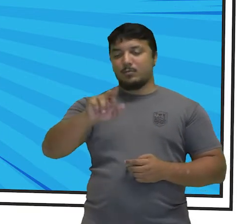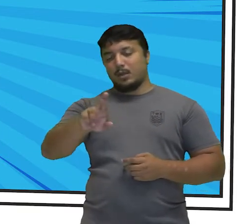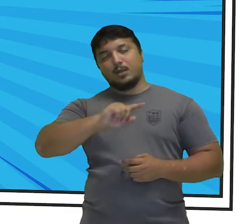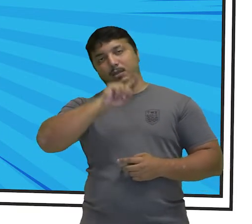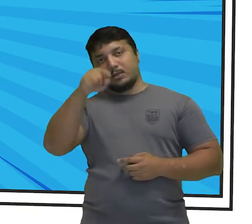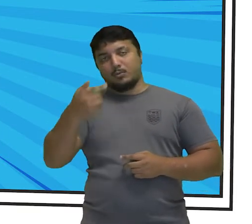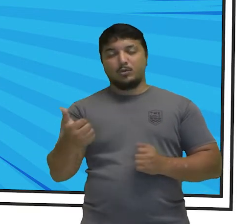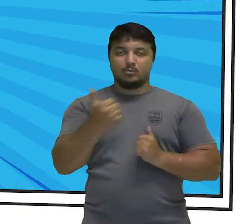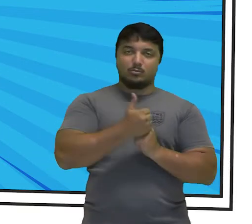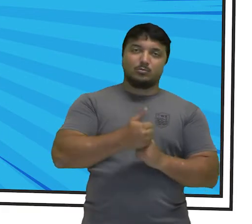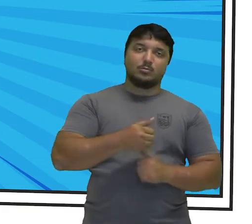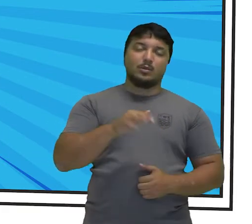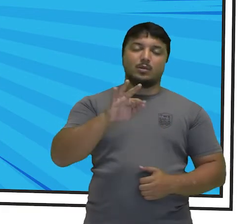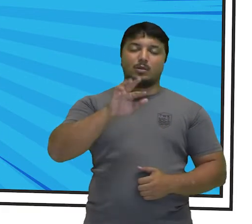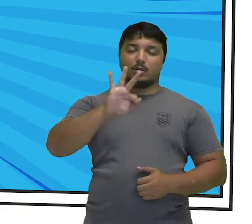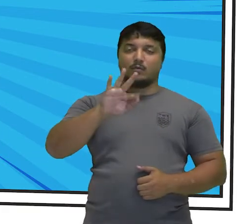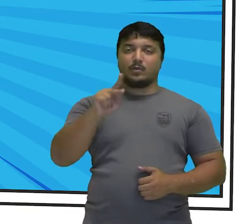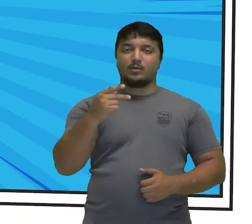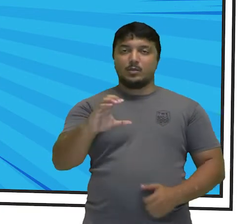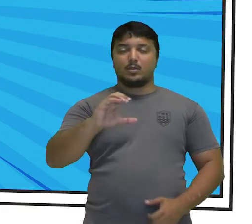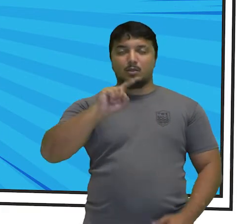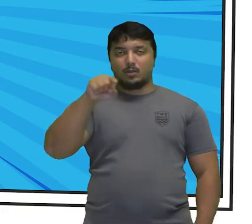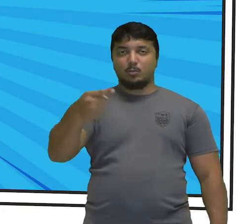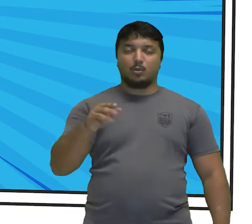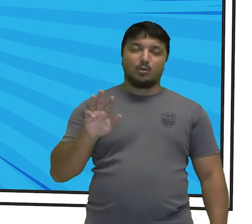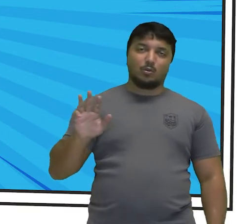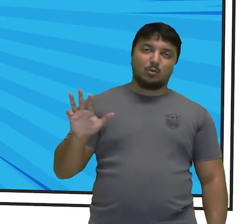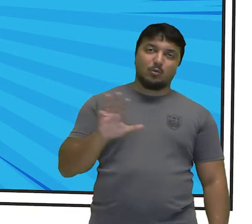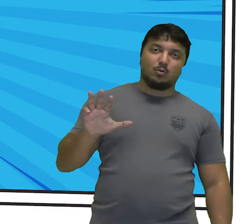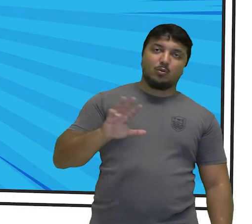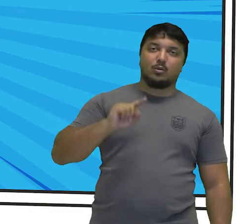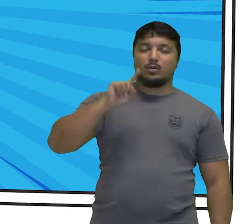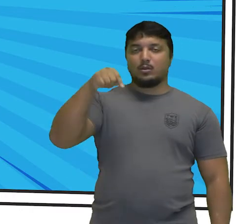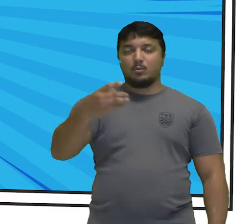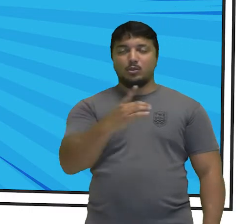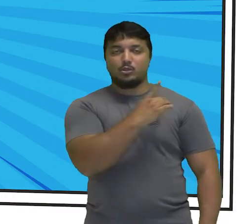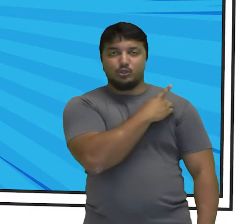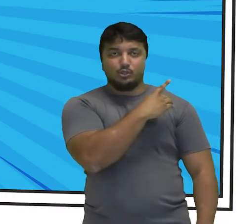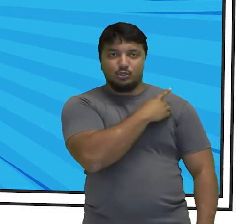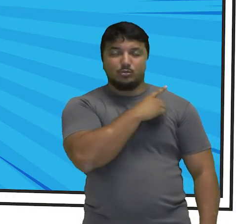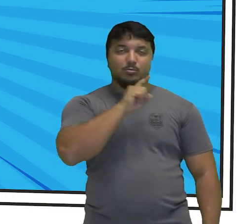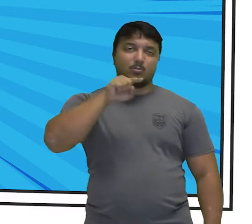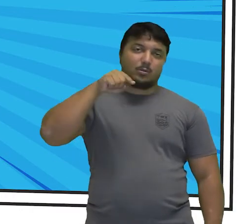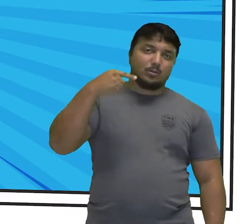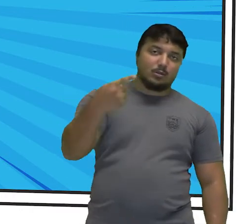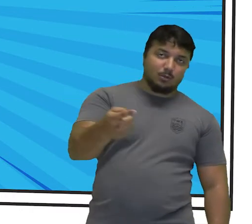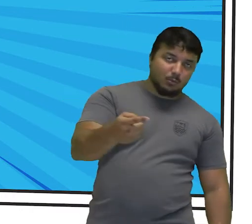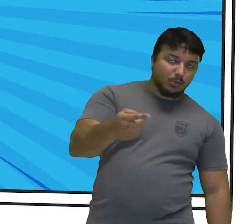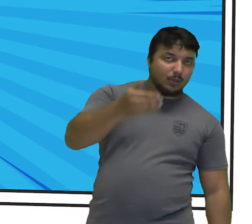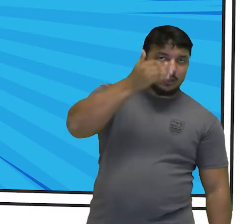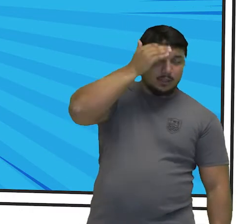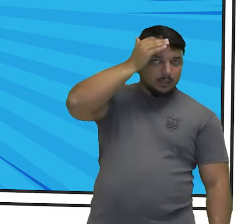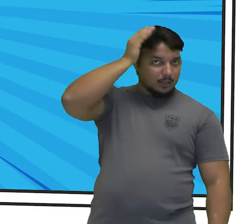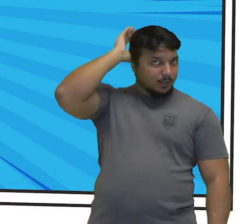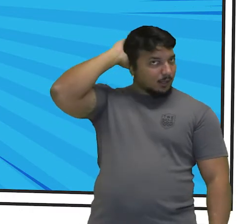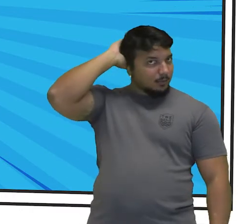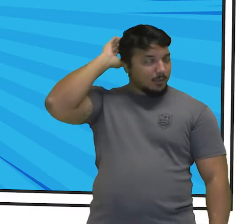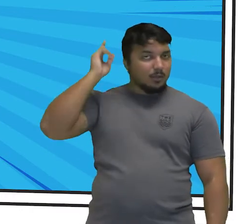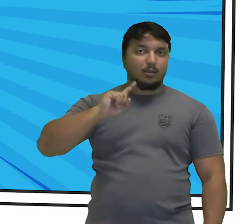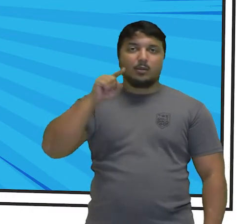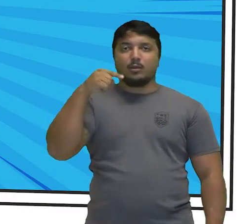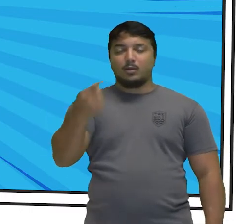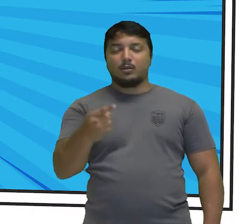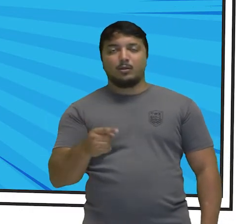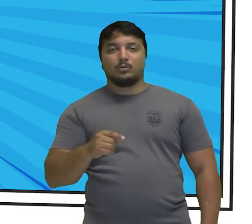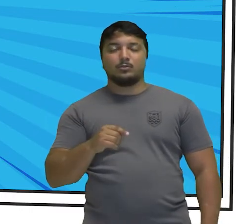foi substituído pelo Fernando Henrique Cardoso, que foi substituído pelo Lula, que foi substituído pela Dilma, que foi substituído